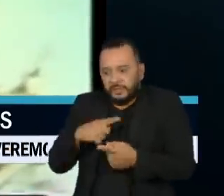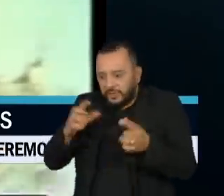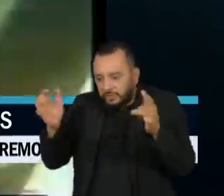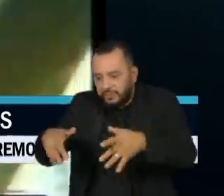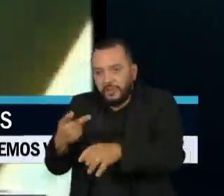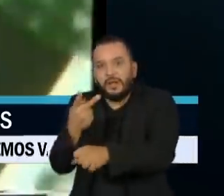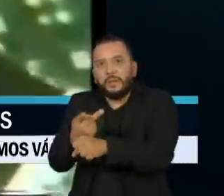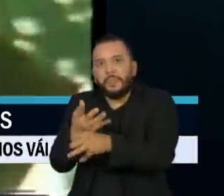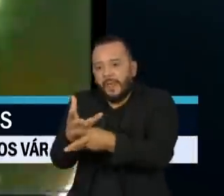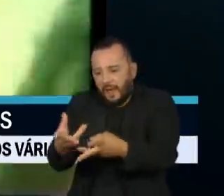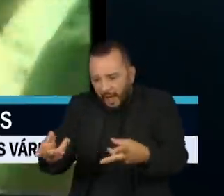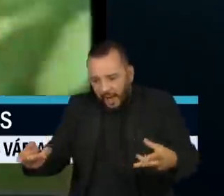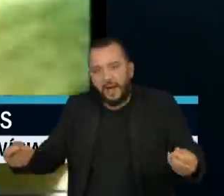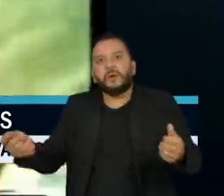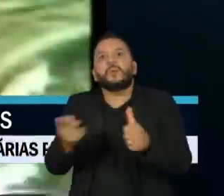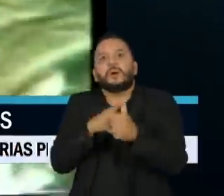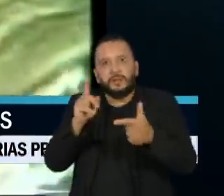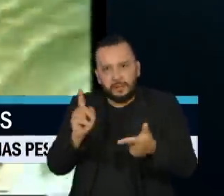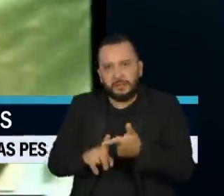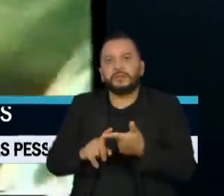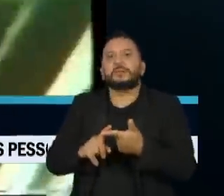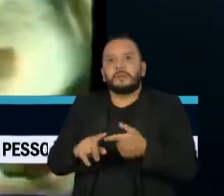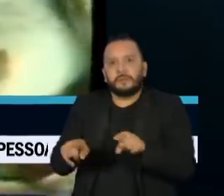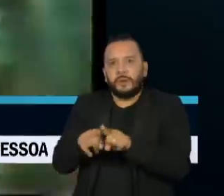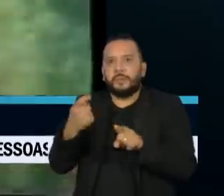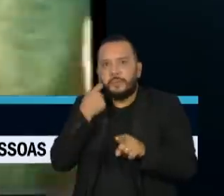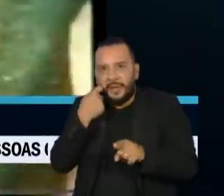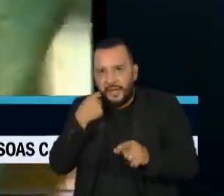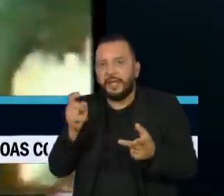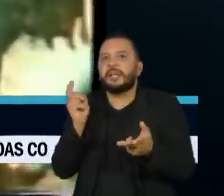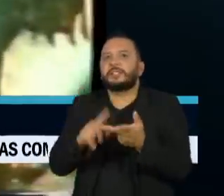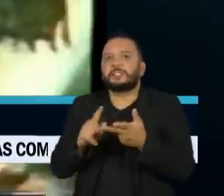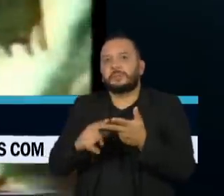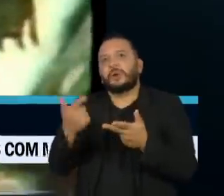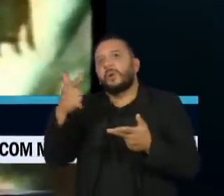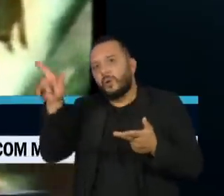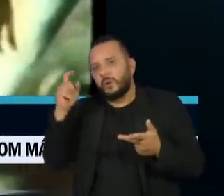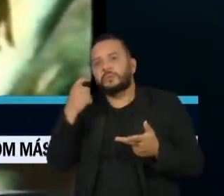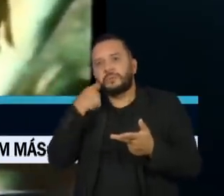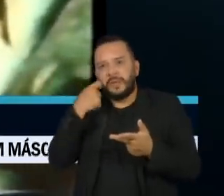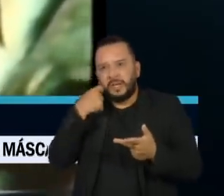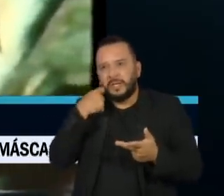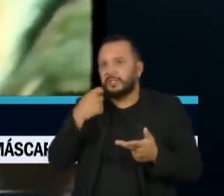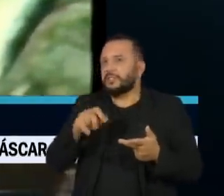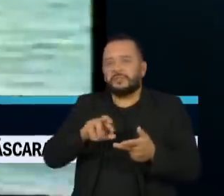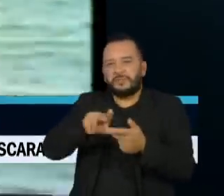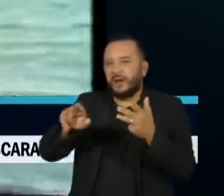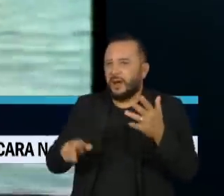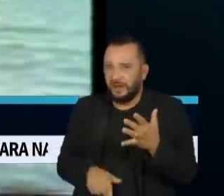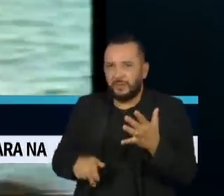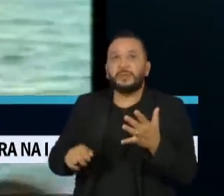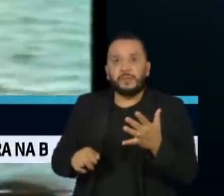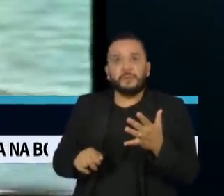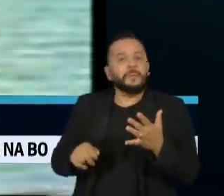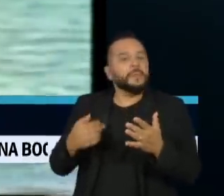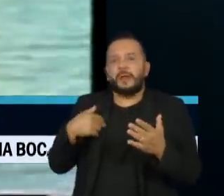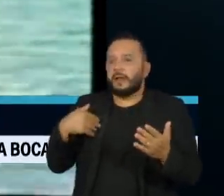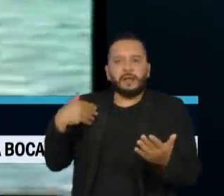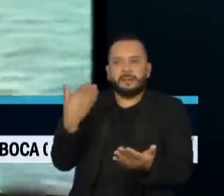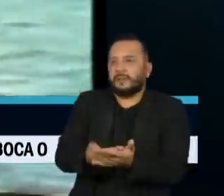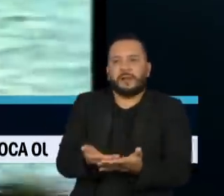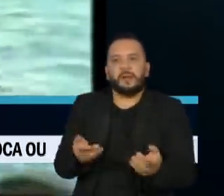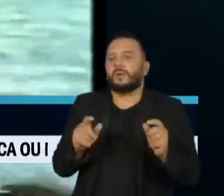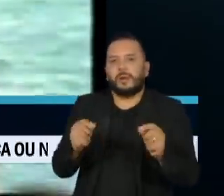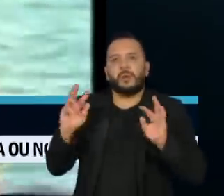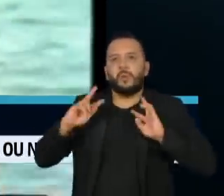para o plâncton, depois para os peixes, depois para outros peixes carnívoros, etc., até chega